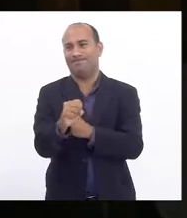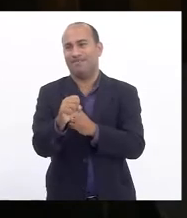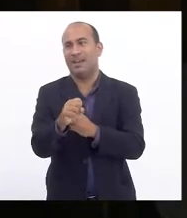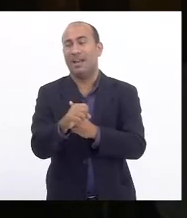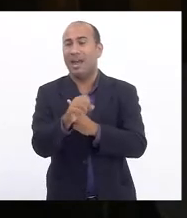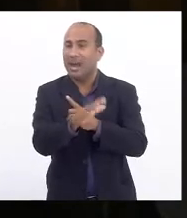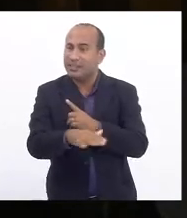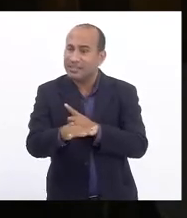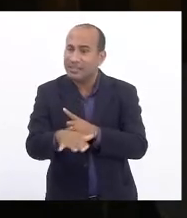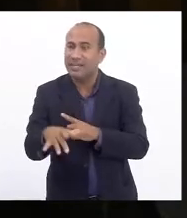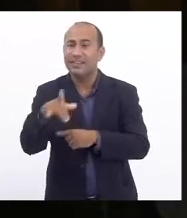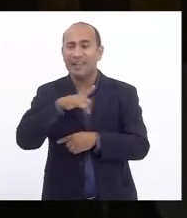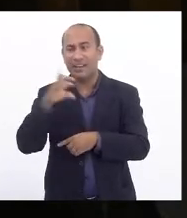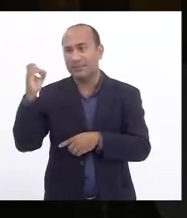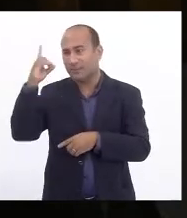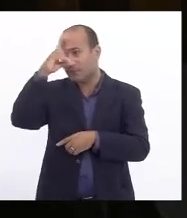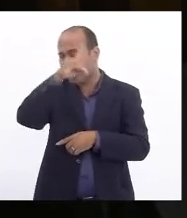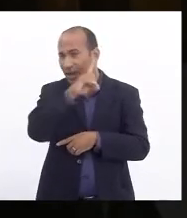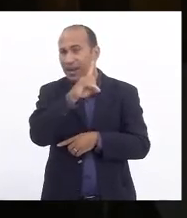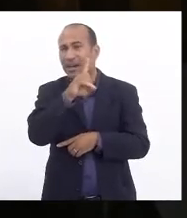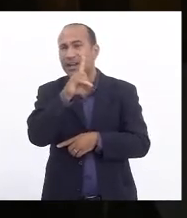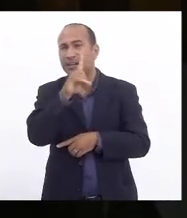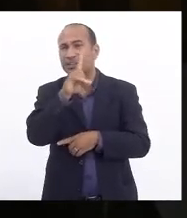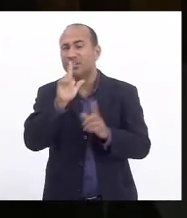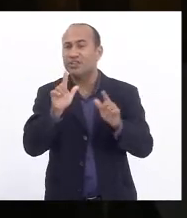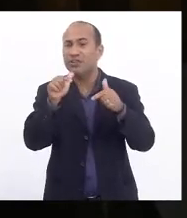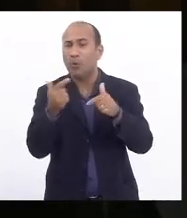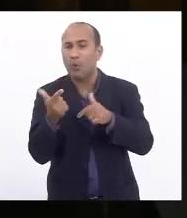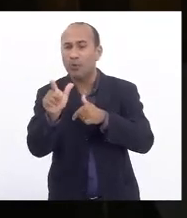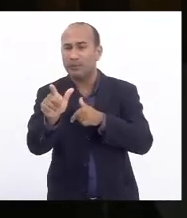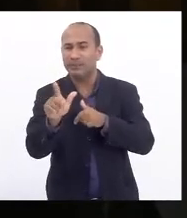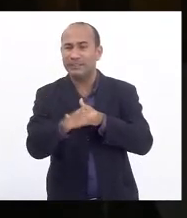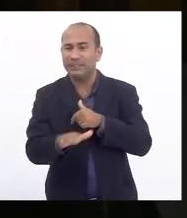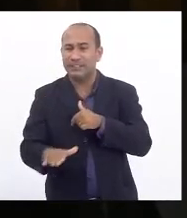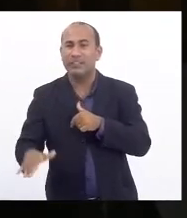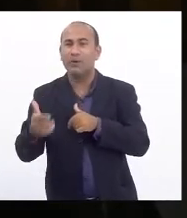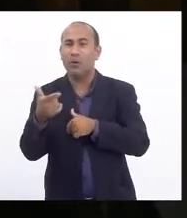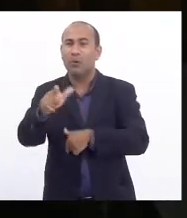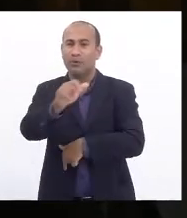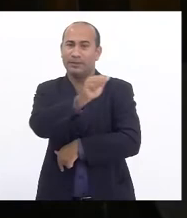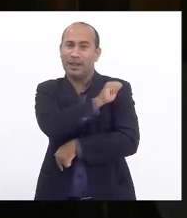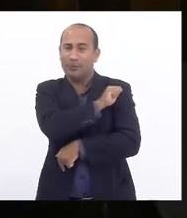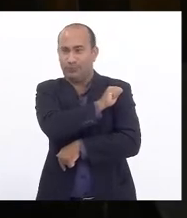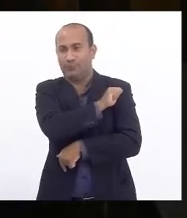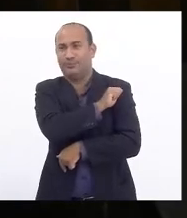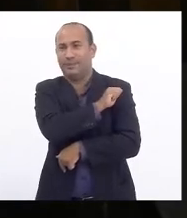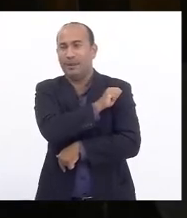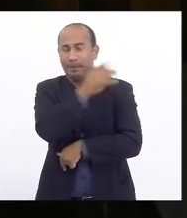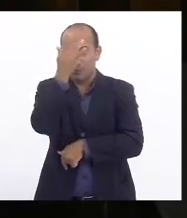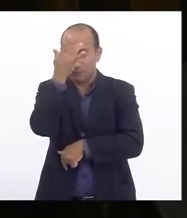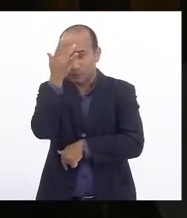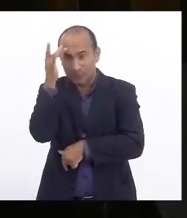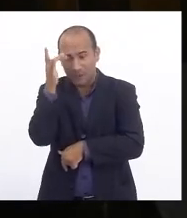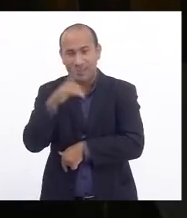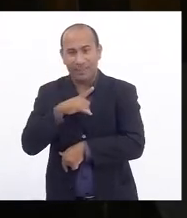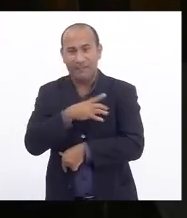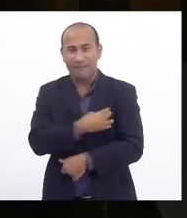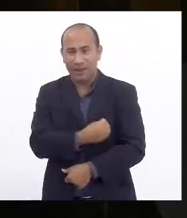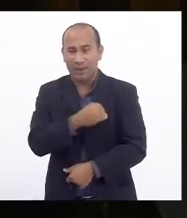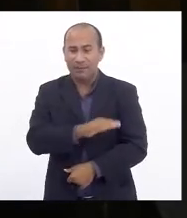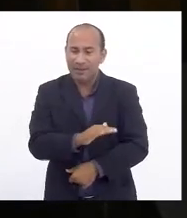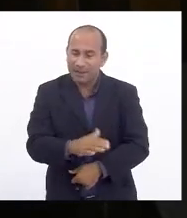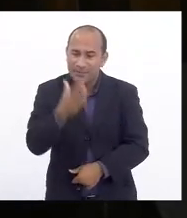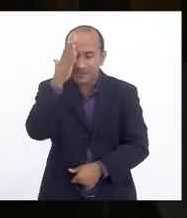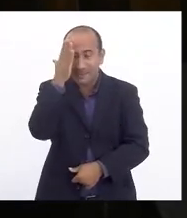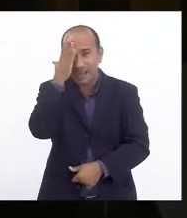E as crianças estão tendo dificuldade de interagir com outras crianças contra os alunos você é muito sério para quem tem filho pequeno e ter acho que não sabe disso